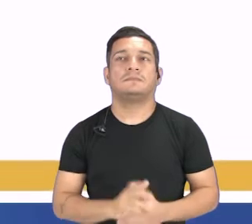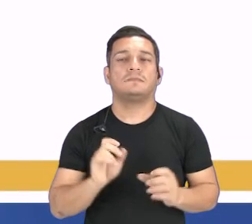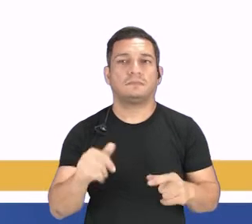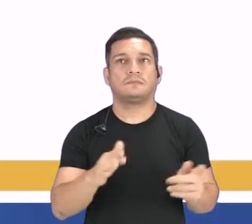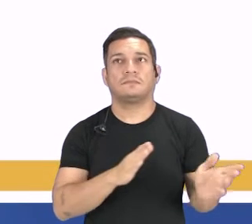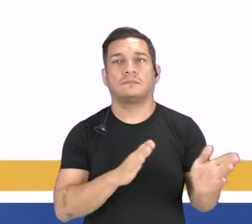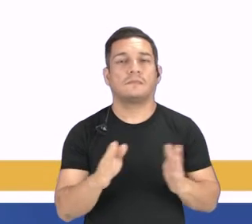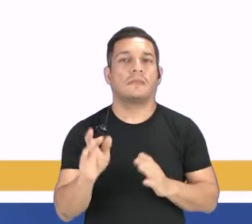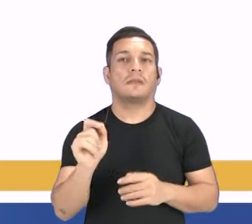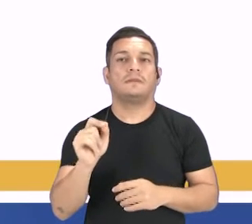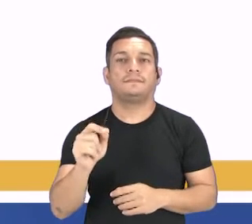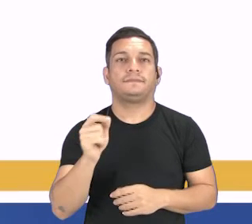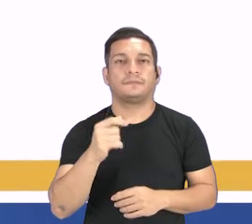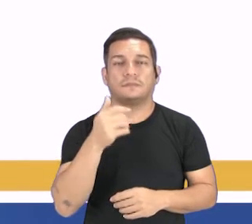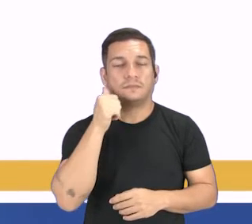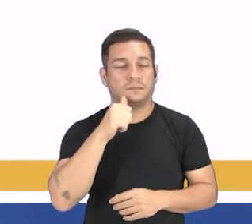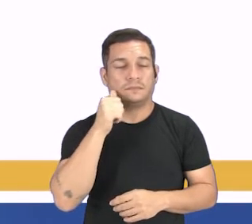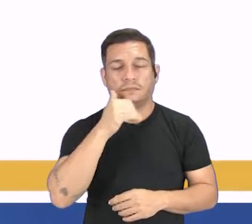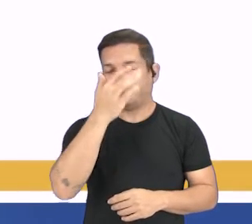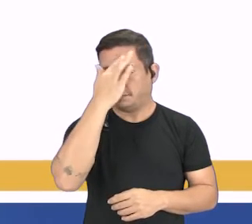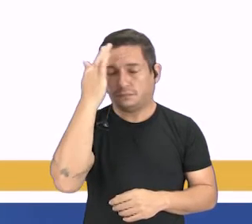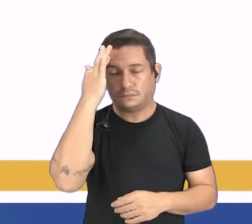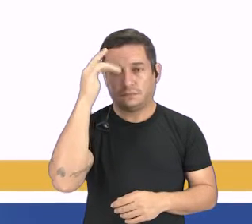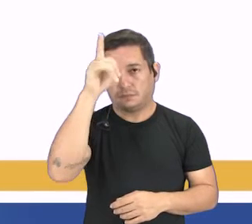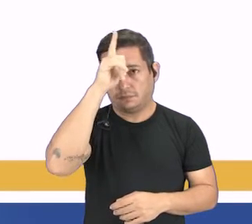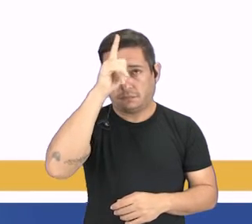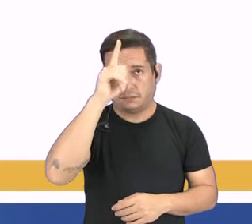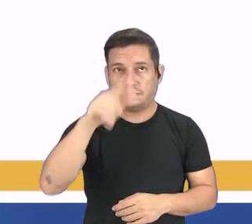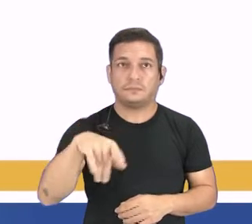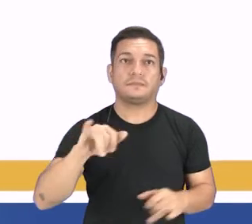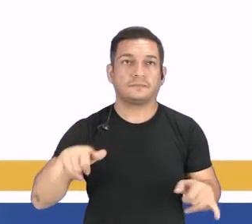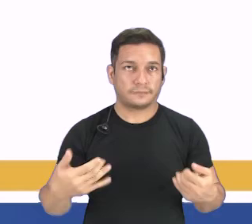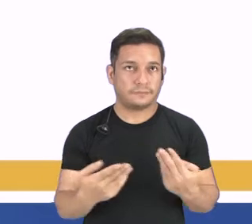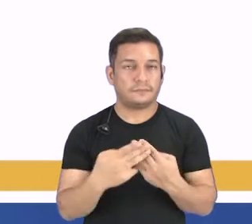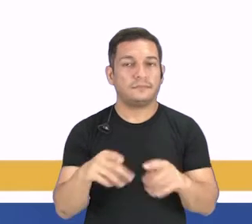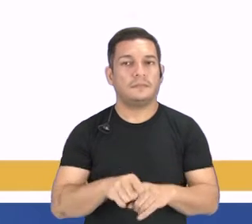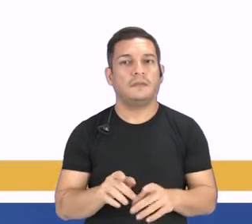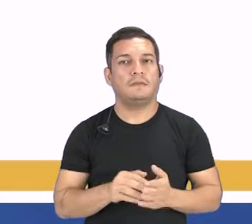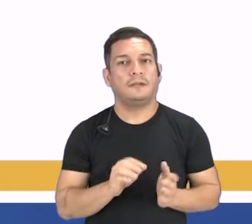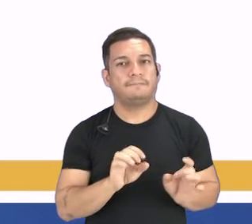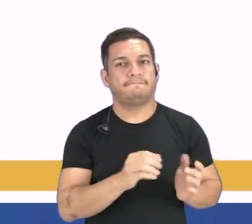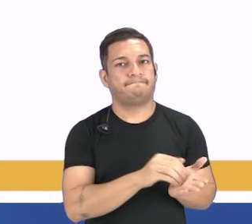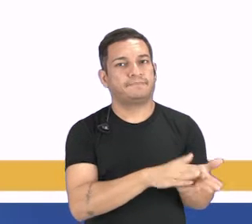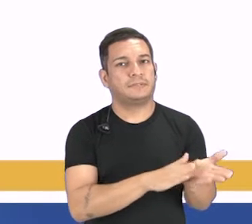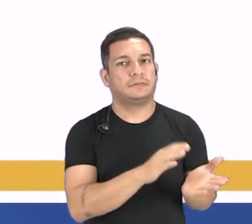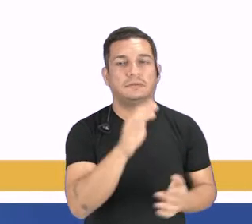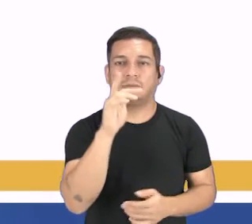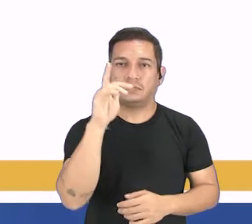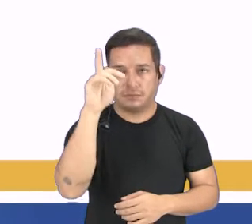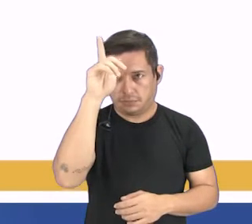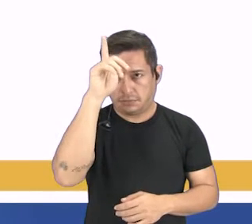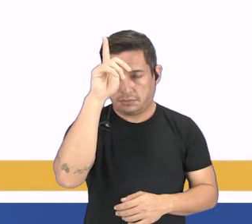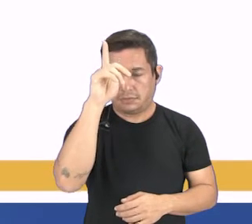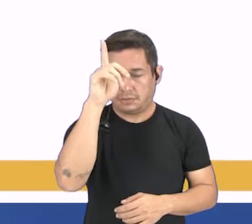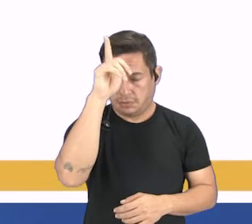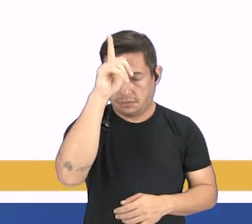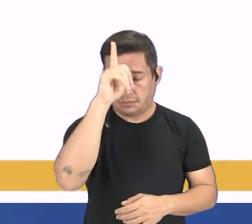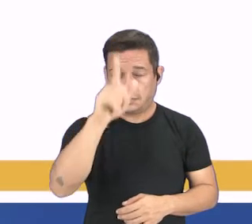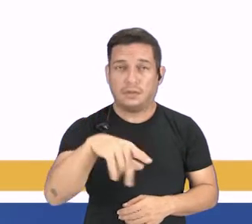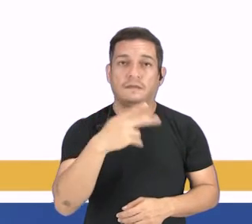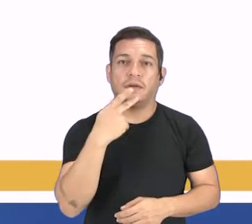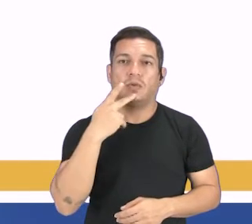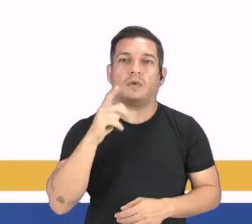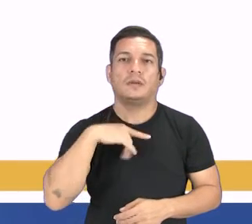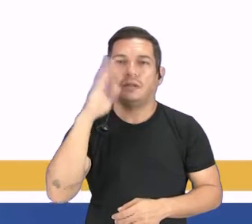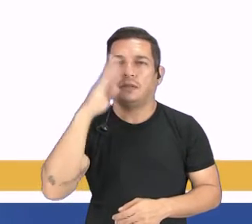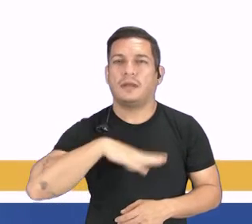esse procedimento, essa filósofa alemã, que era judia e que foi expulsa da Alemanha também, ela chamou de banalidade do